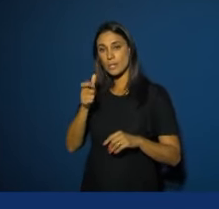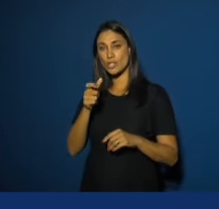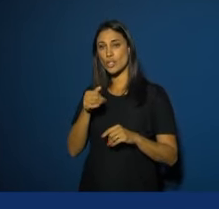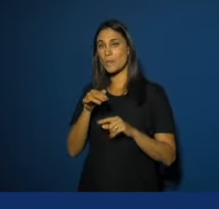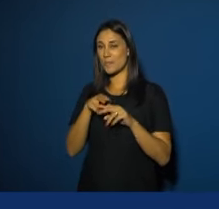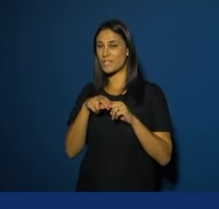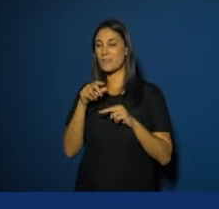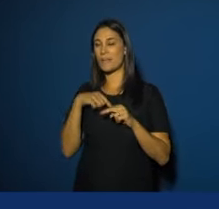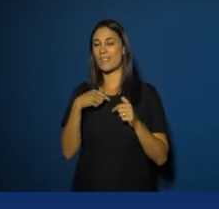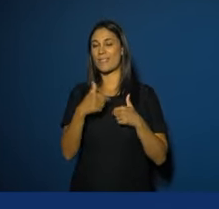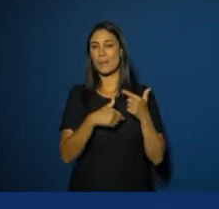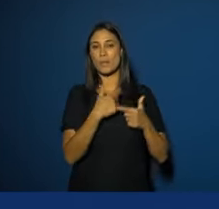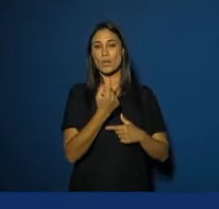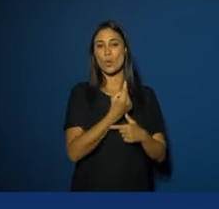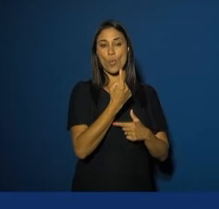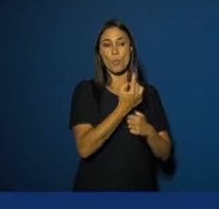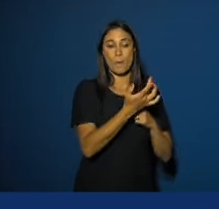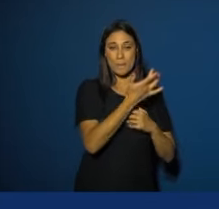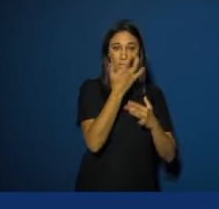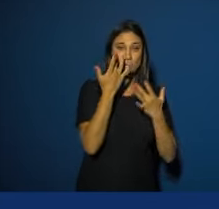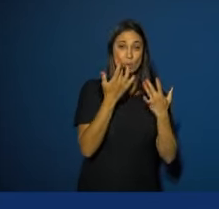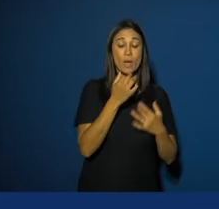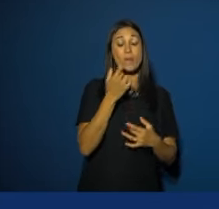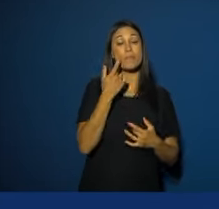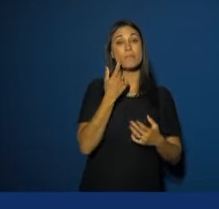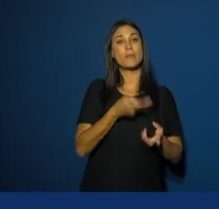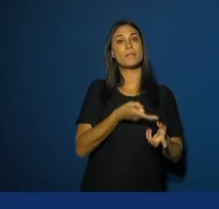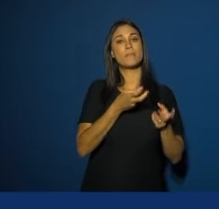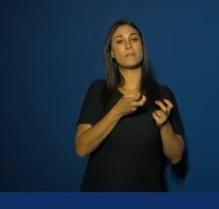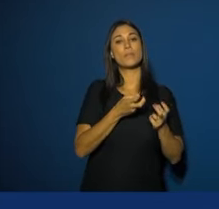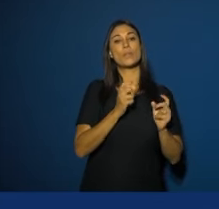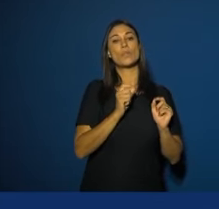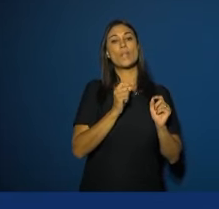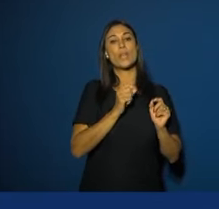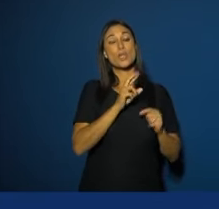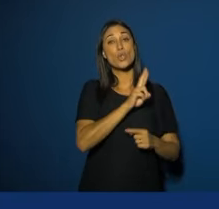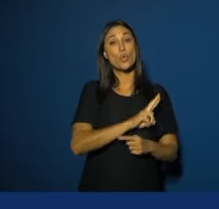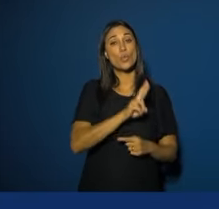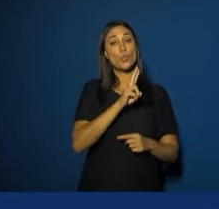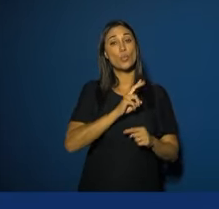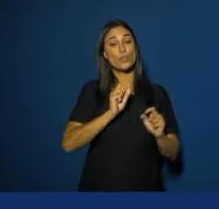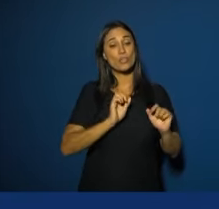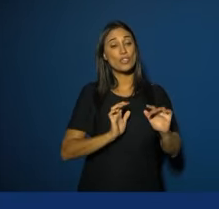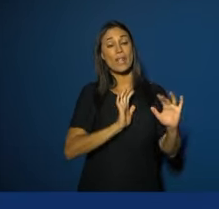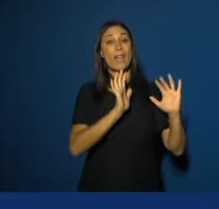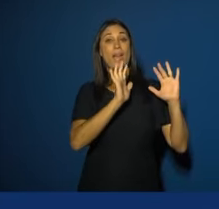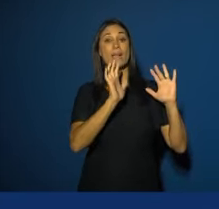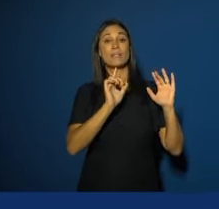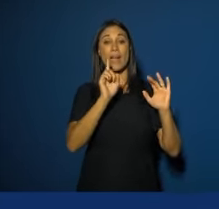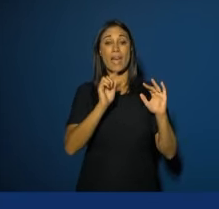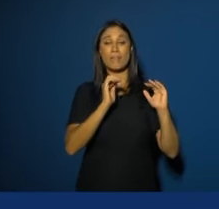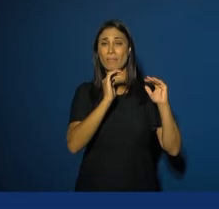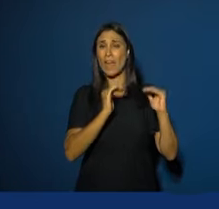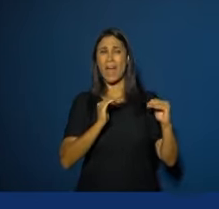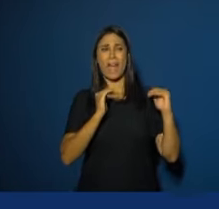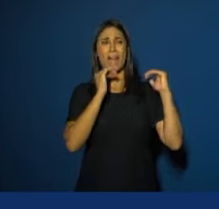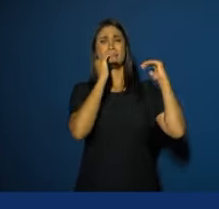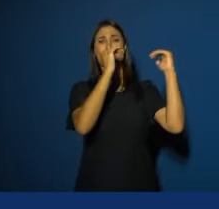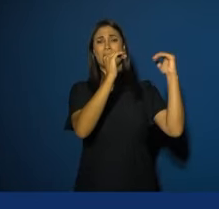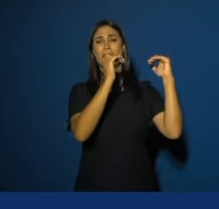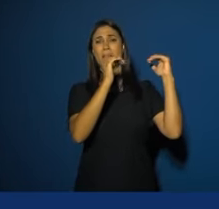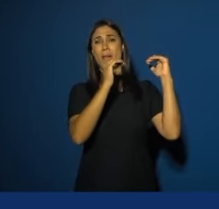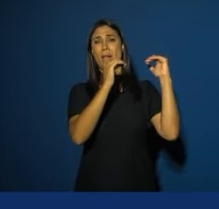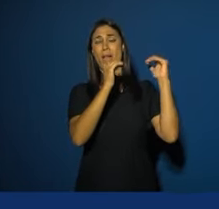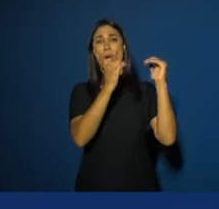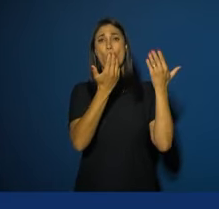das pessoas aqui, o ano passado, descobri que o consumo per capita brasileiro de gás era marginalmente acima do consumo de gás per capita